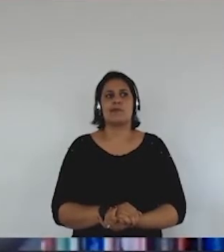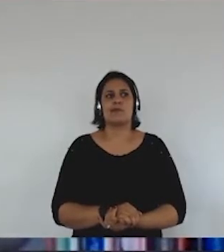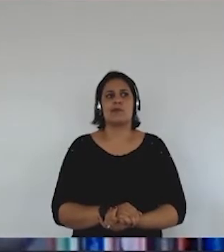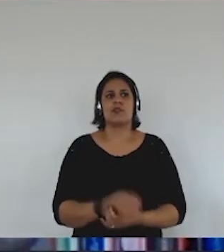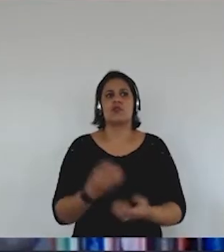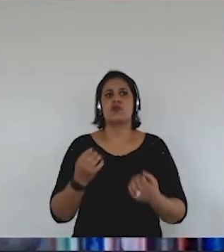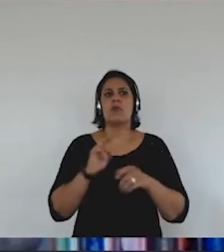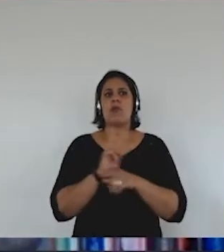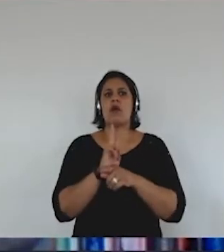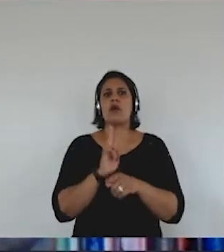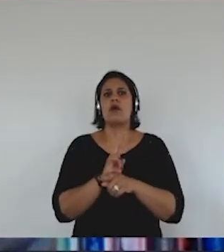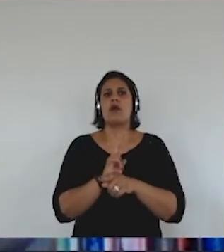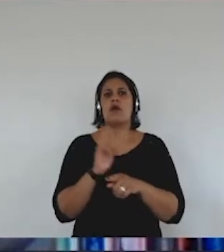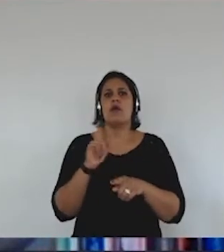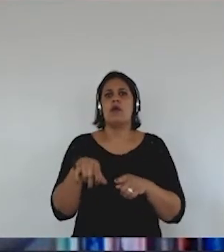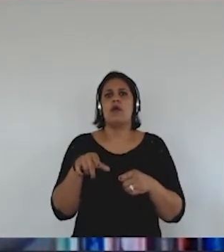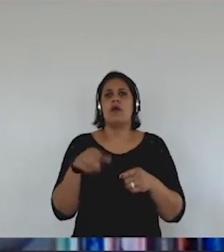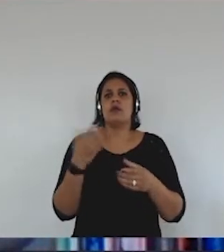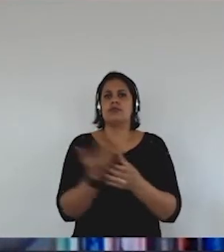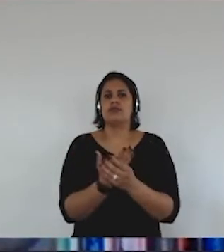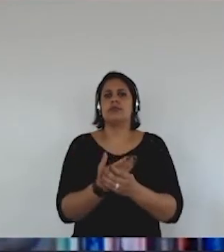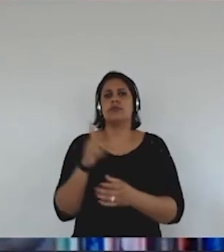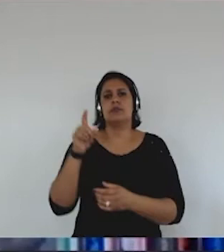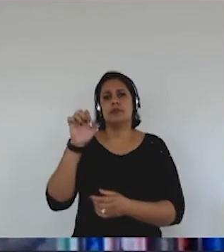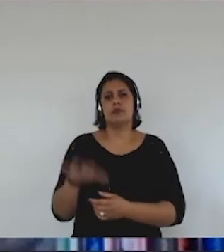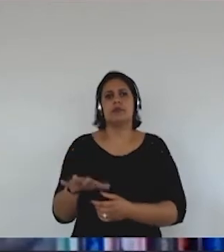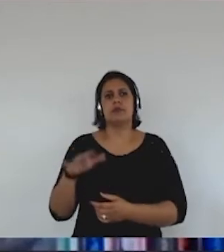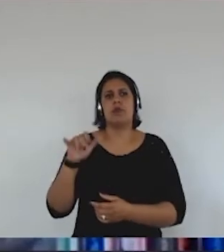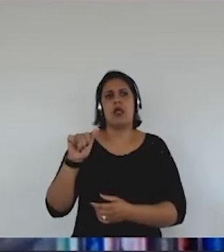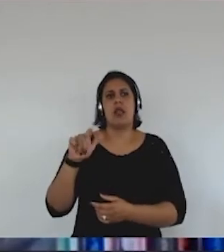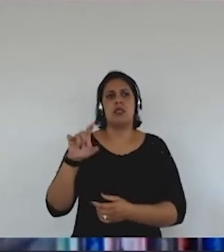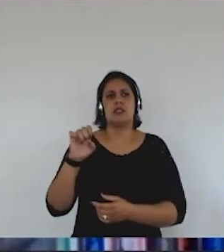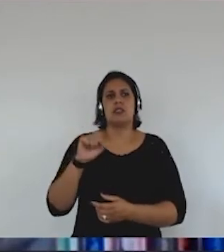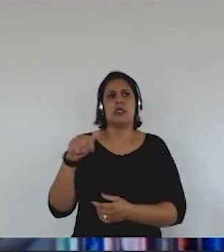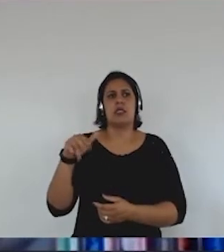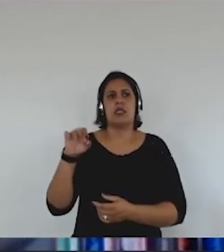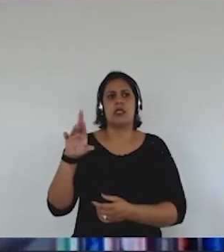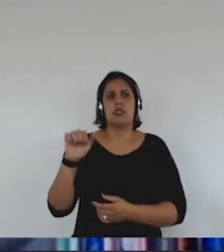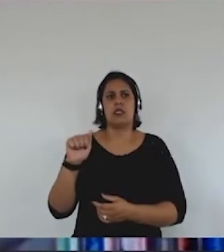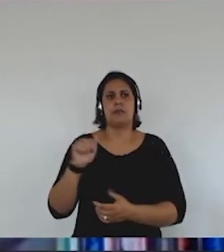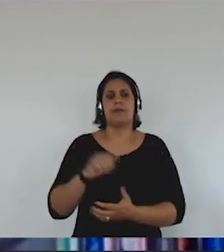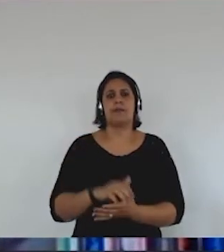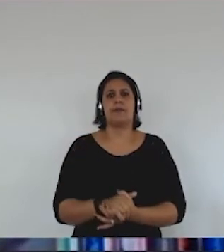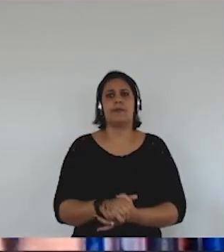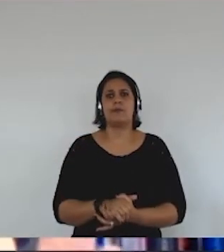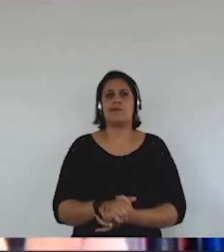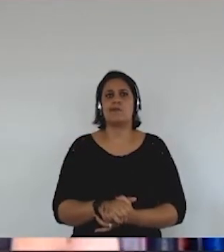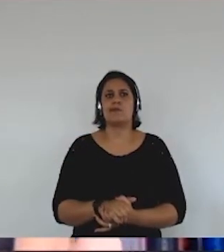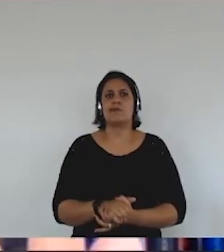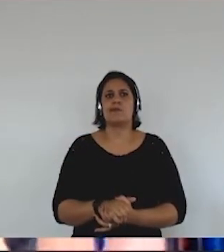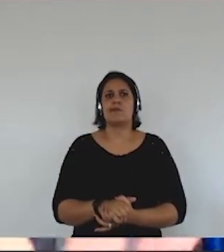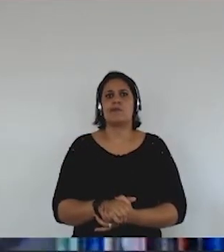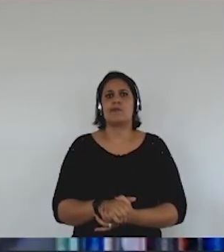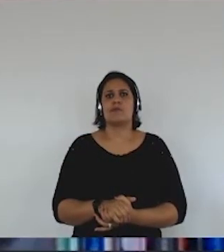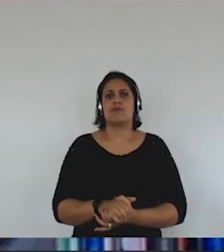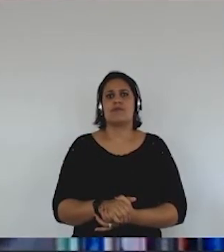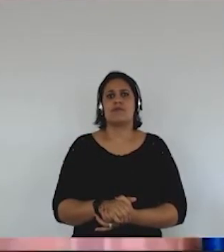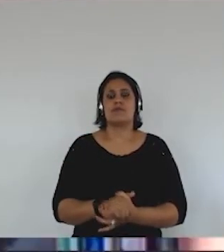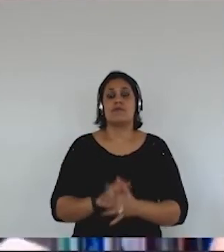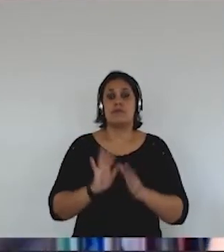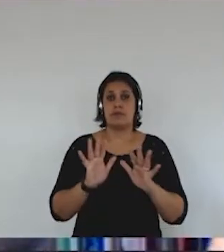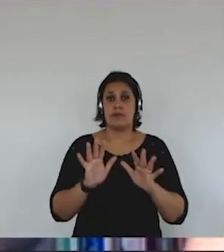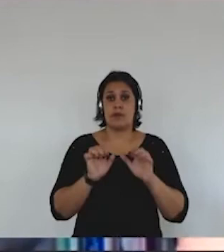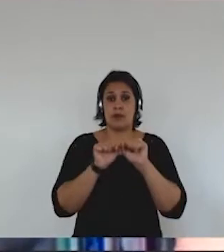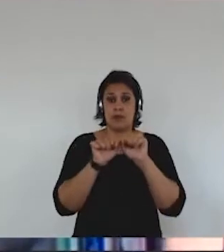de litígios, como a doutora Alessandra muito bem colocou. Primeiro que a pandemia